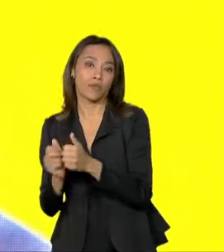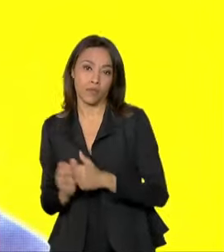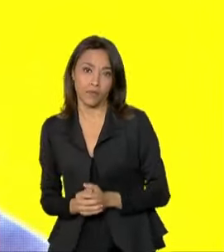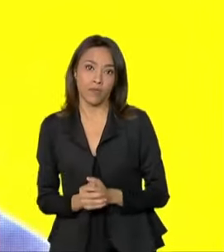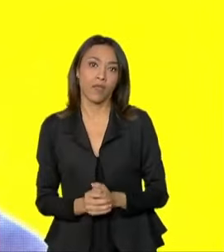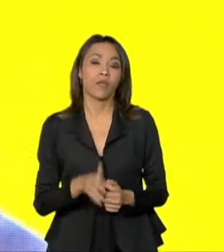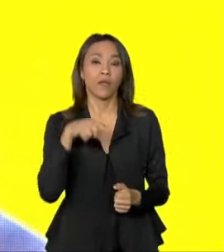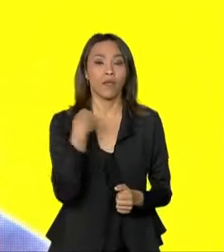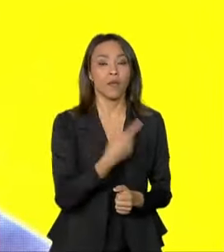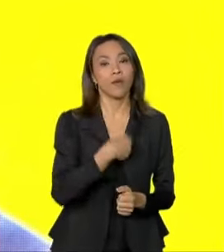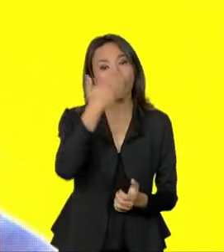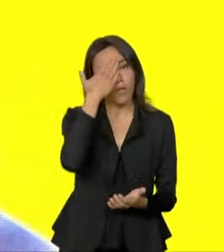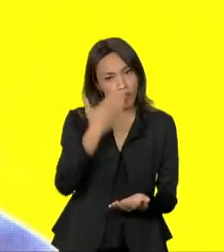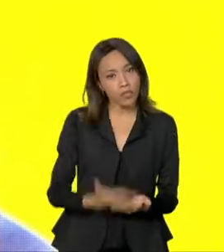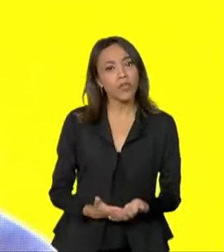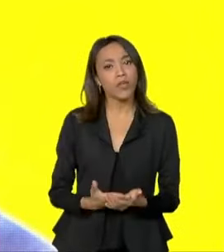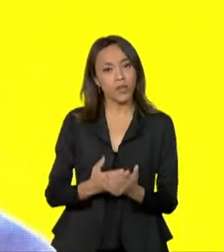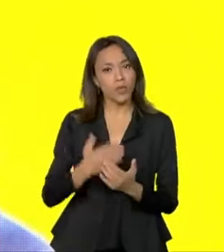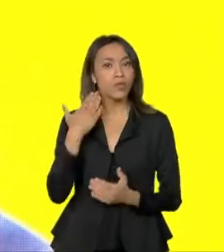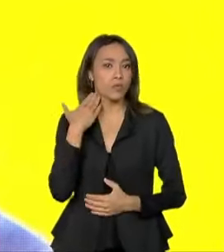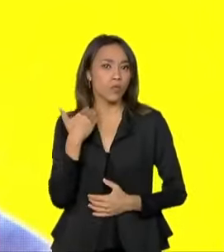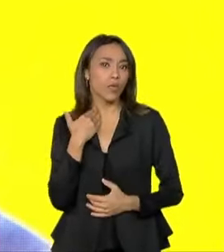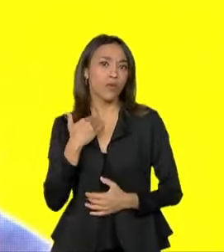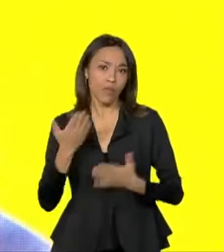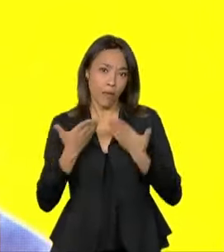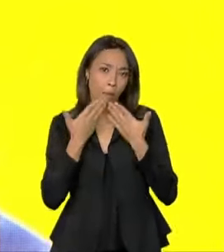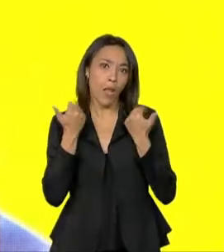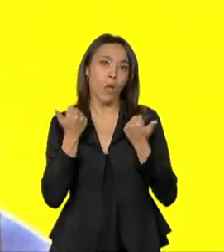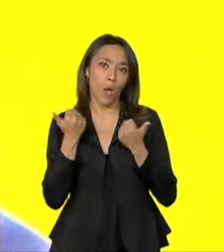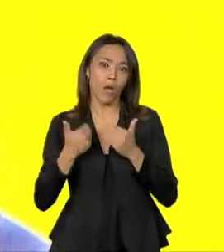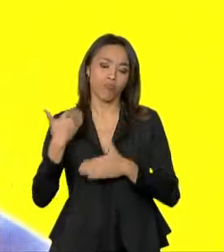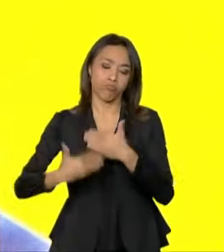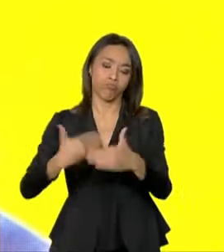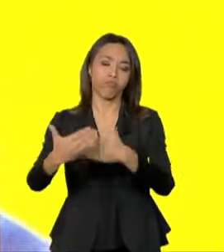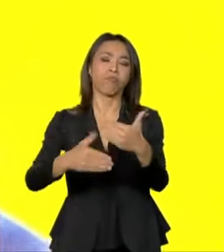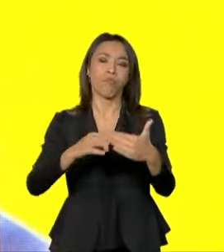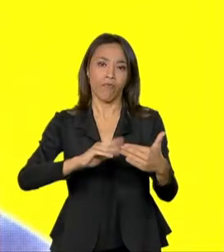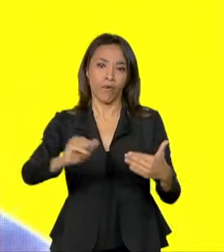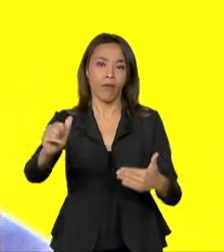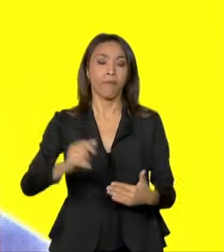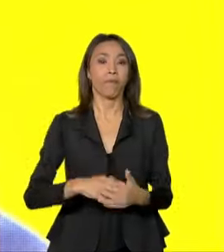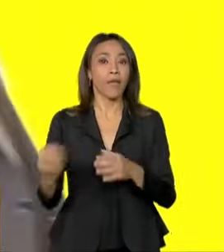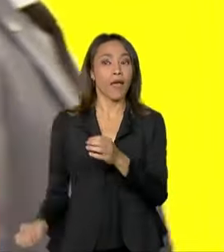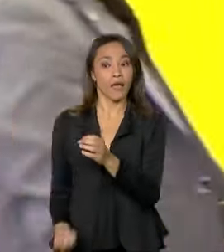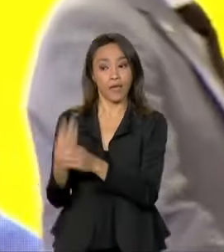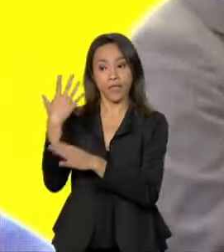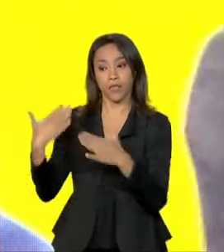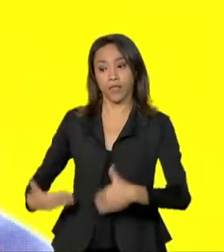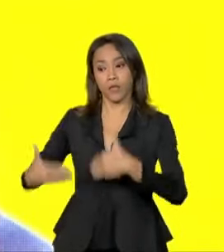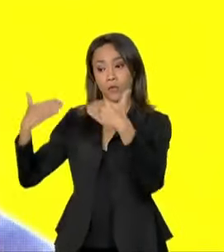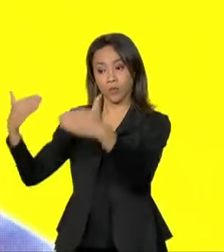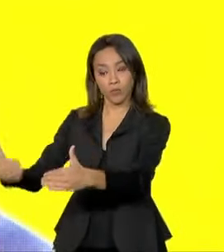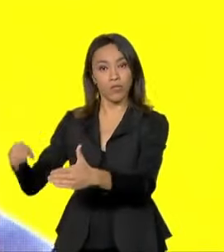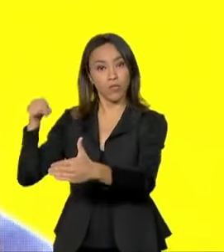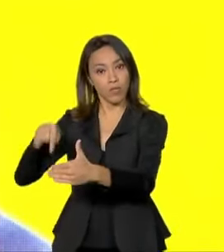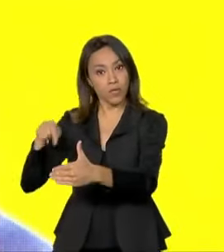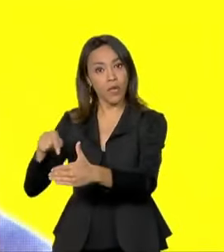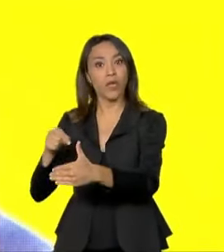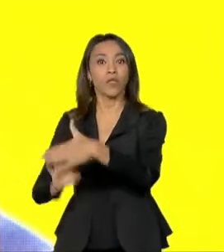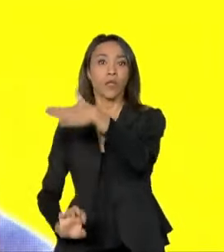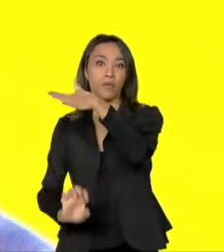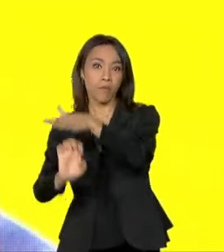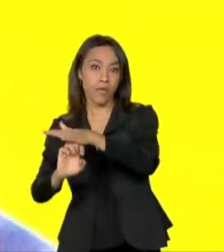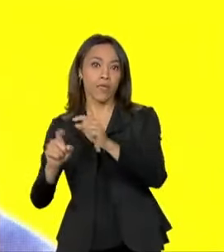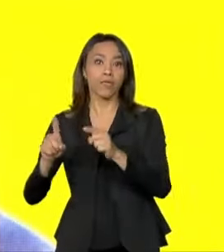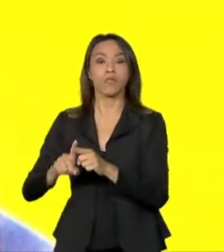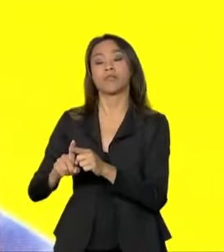acredita no que já vem dando certo e a gente sabe que vai ficar ainda melhor. Com a recente criação do Ministério do Empreendedorismo, da micro e pequena empresa e empresa